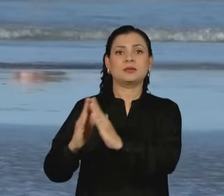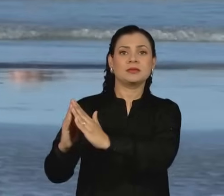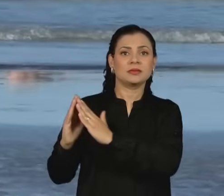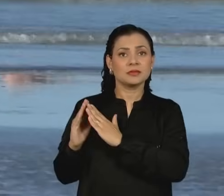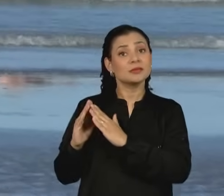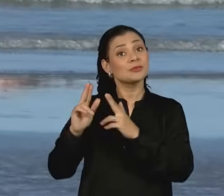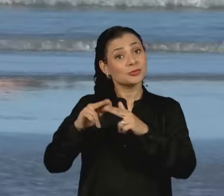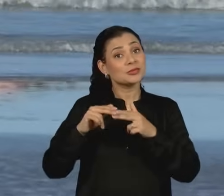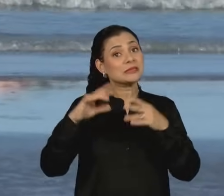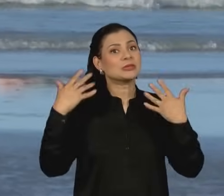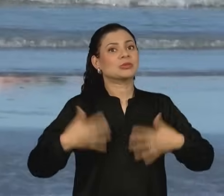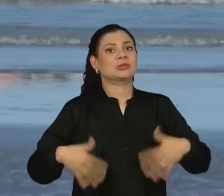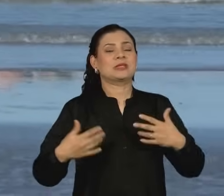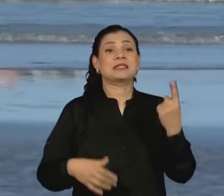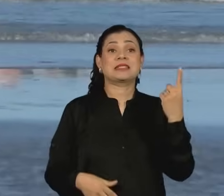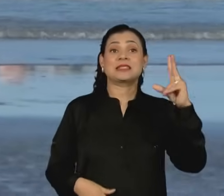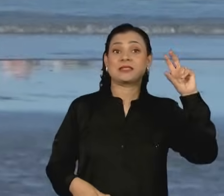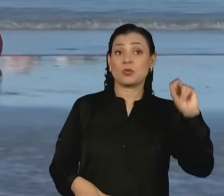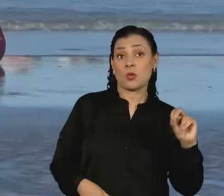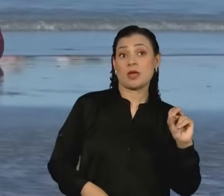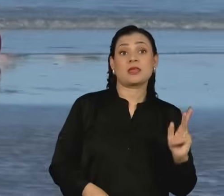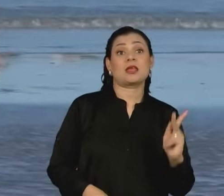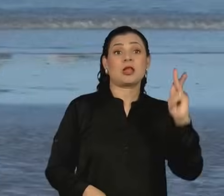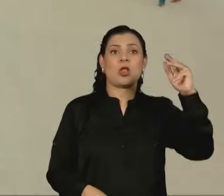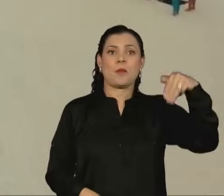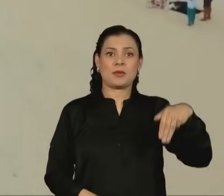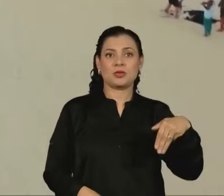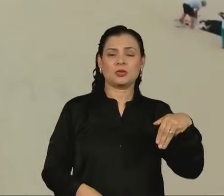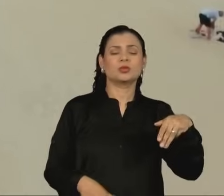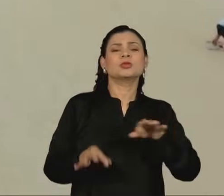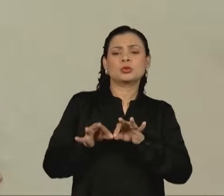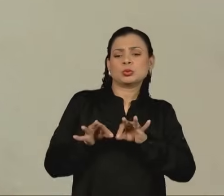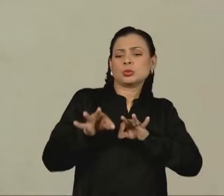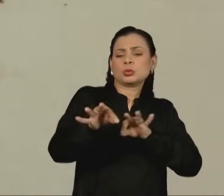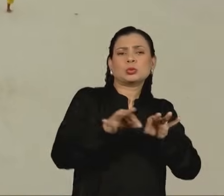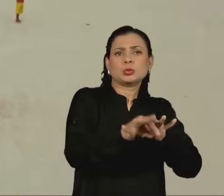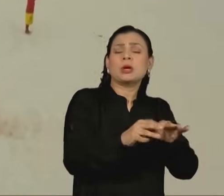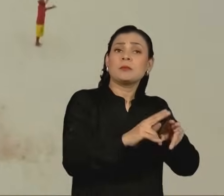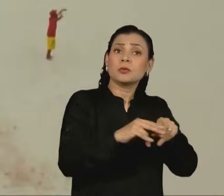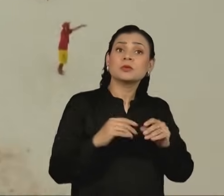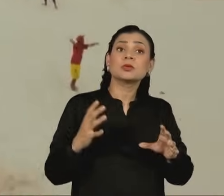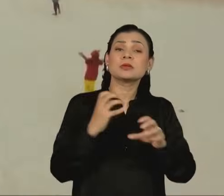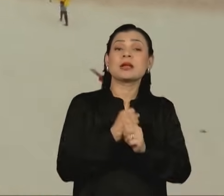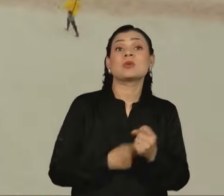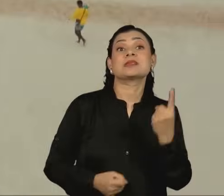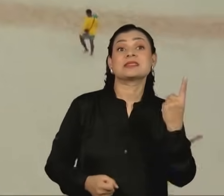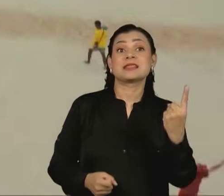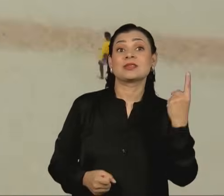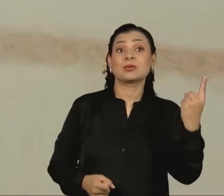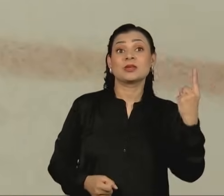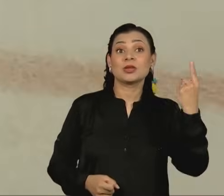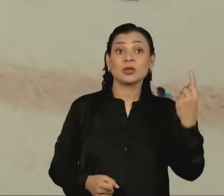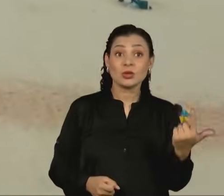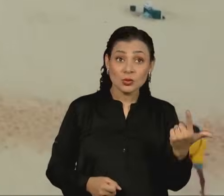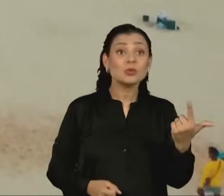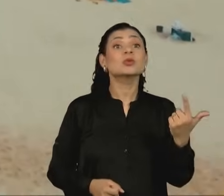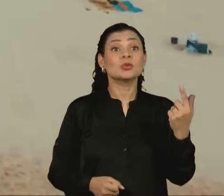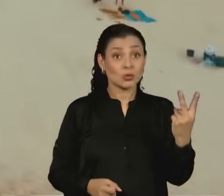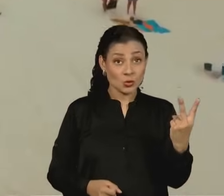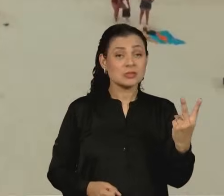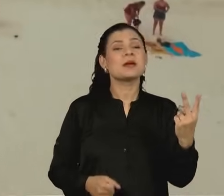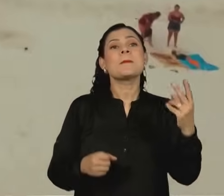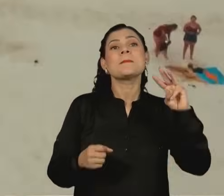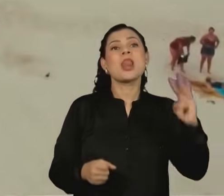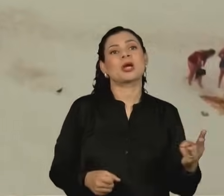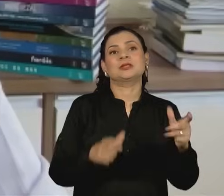Considerado uma distância de 150 quilômetros da costa, esse número sobe para 112 milhões de pessoas.